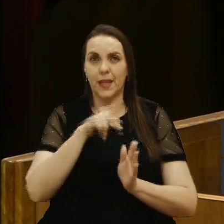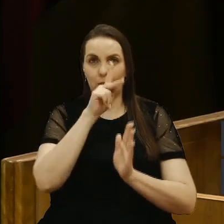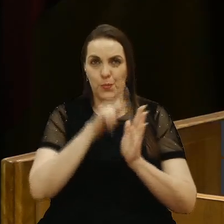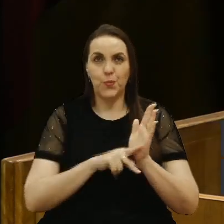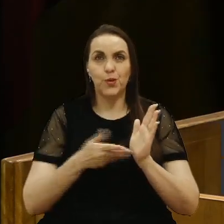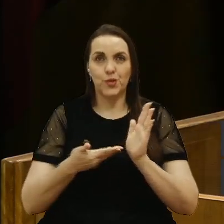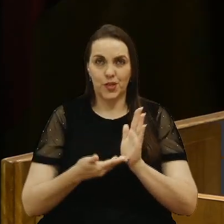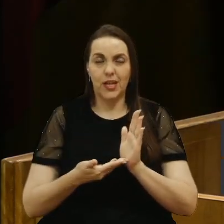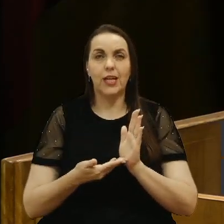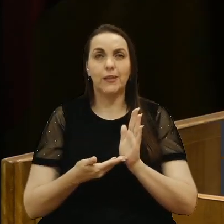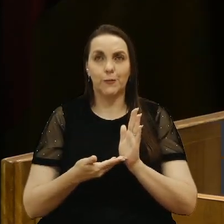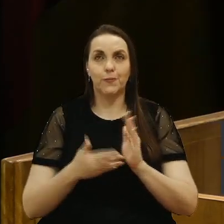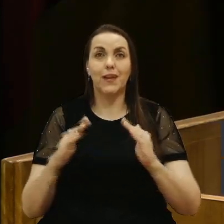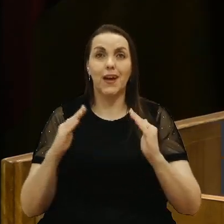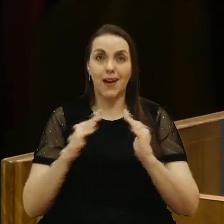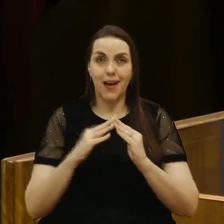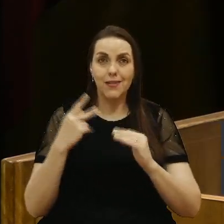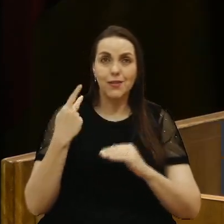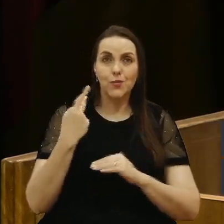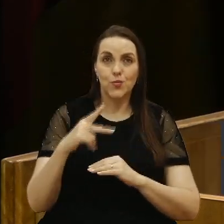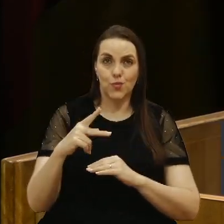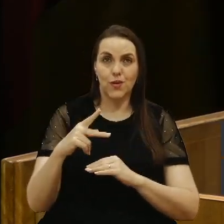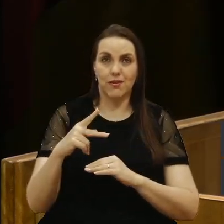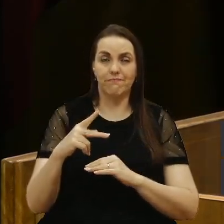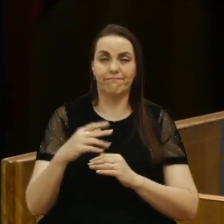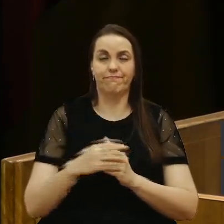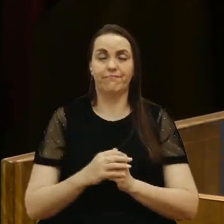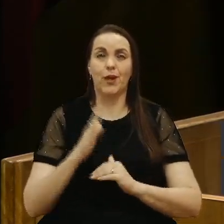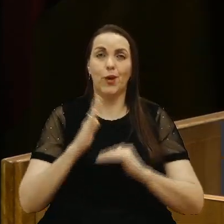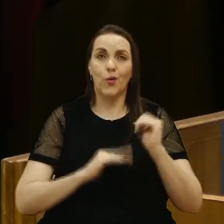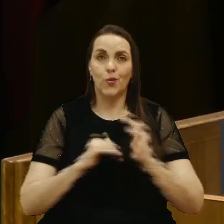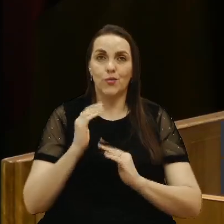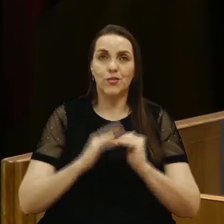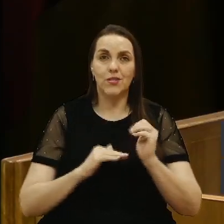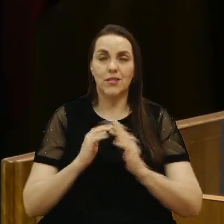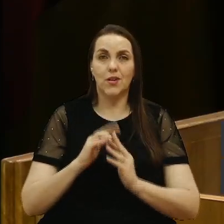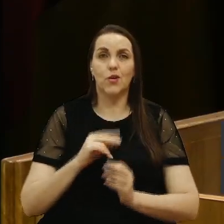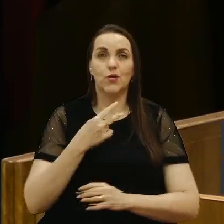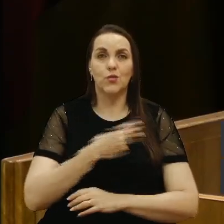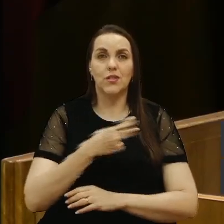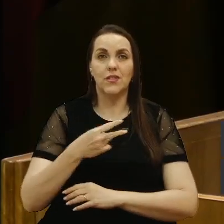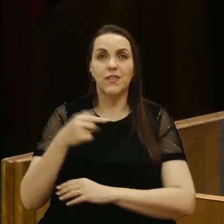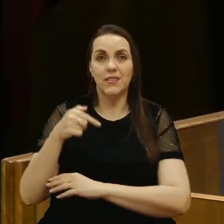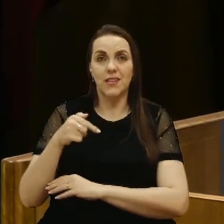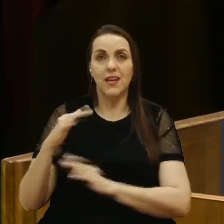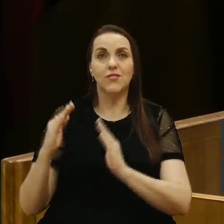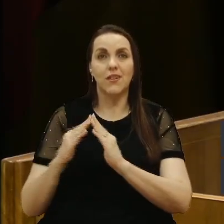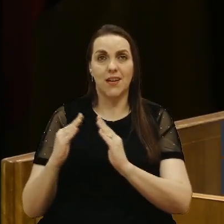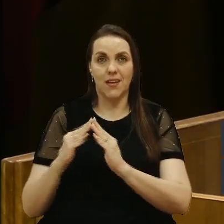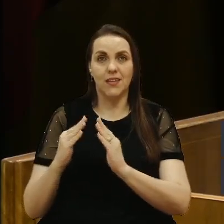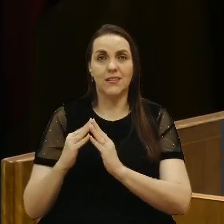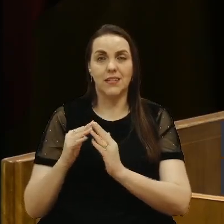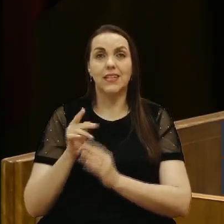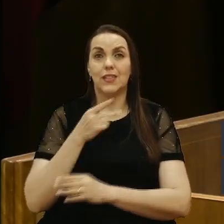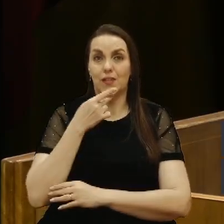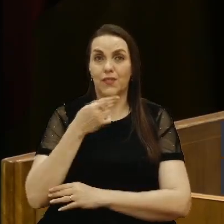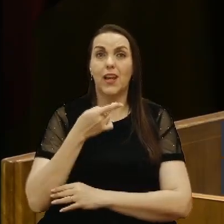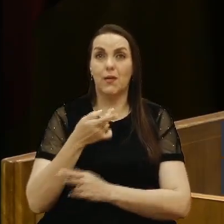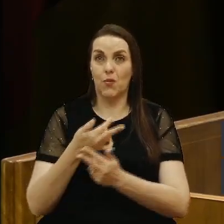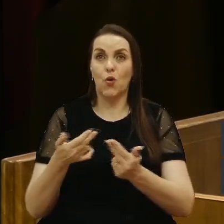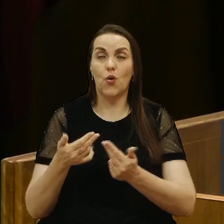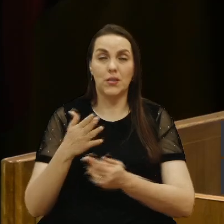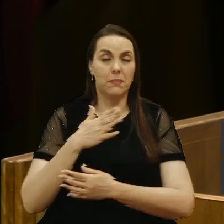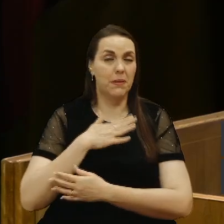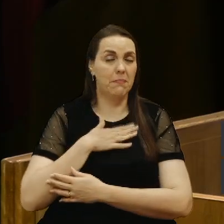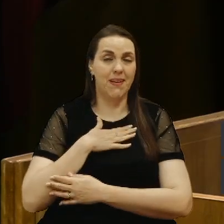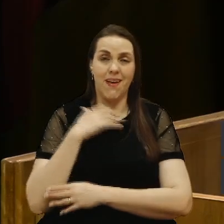do projeto A Casa é Sua, da construção de 227 casas, a gente está falando de algo, para mim, que é